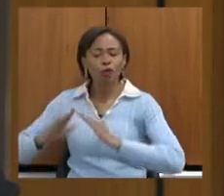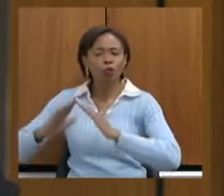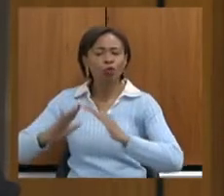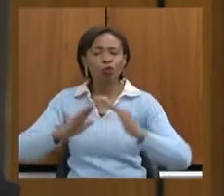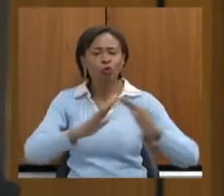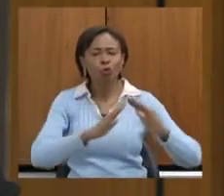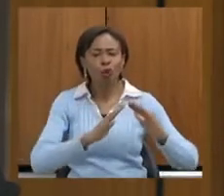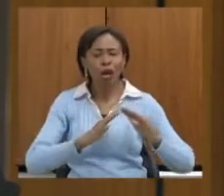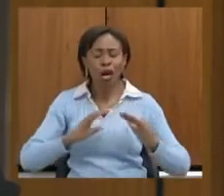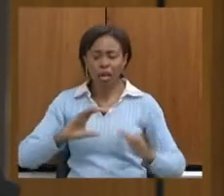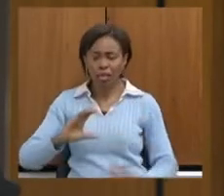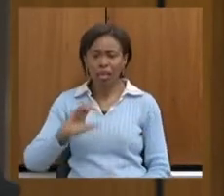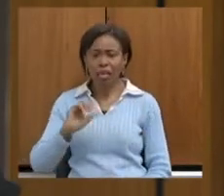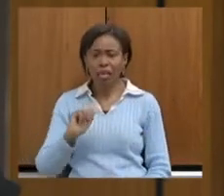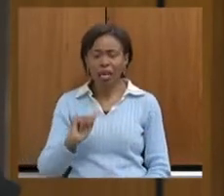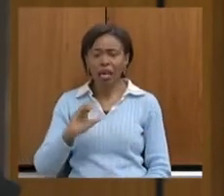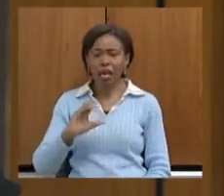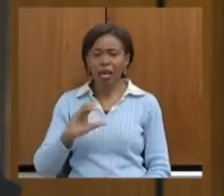escura